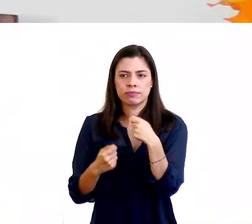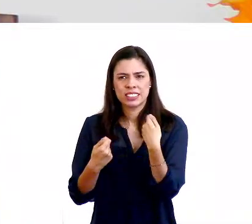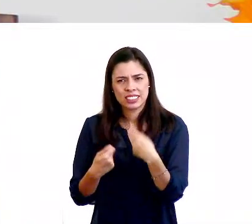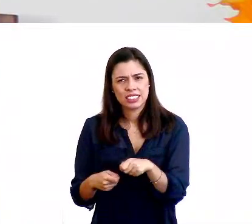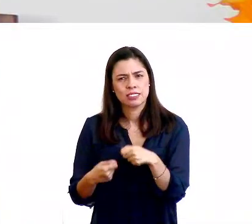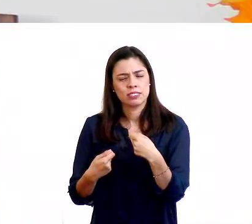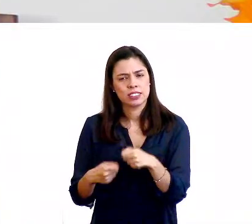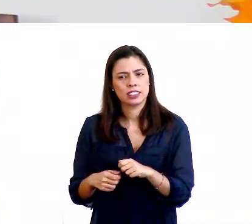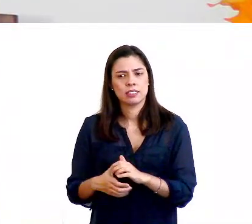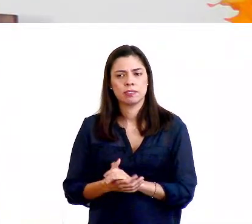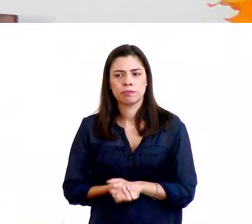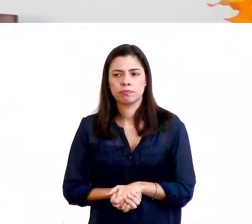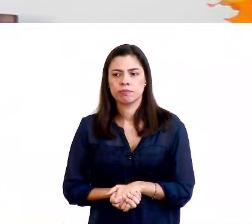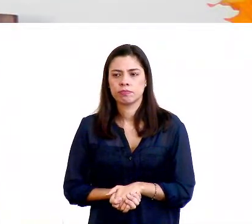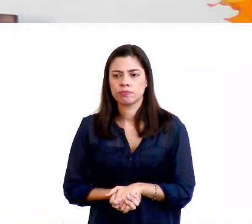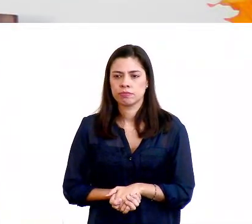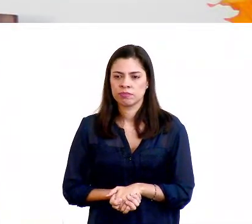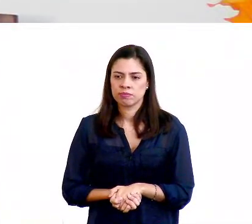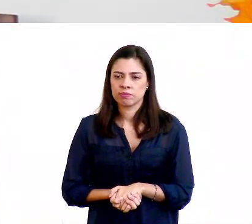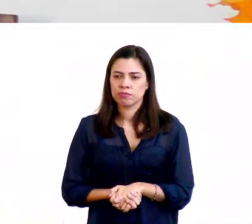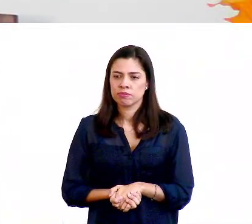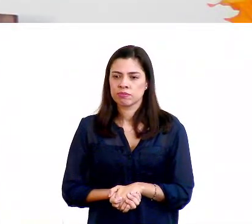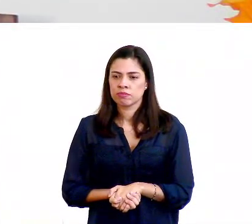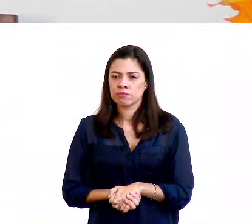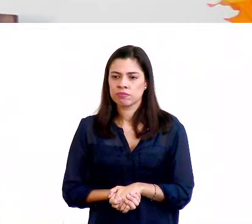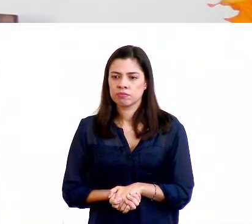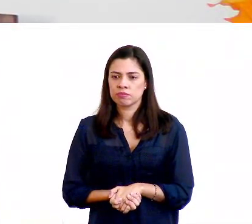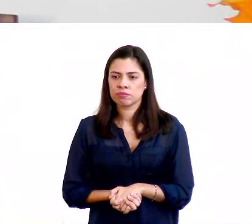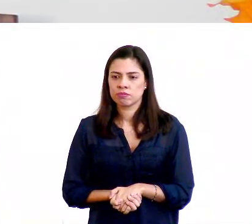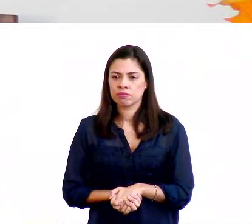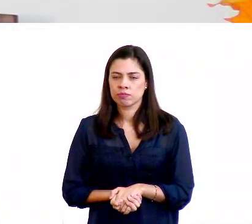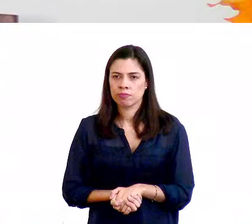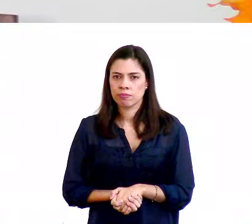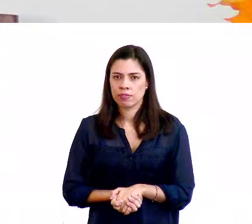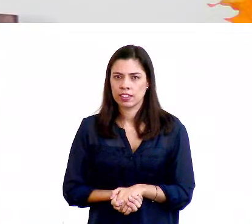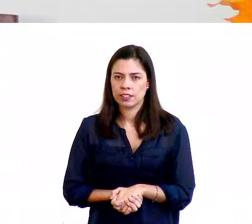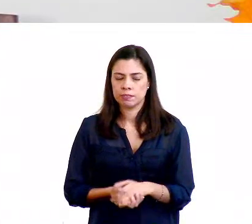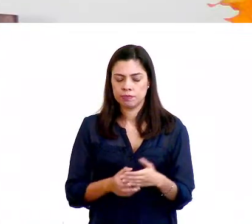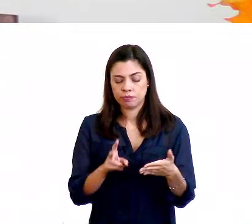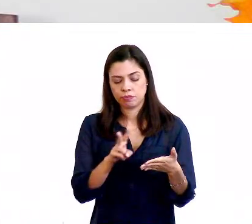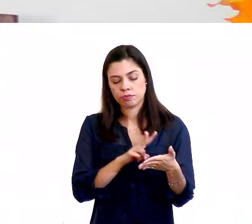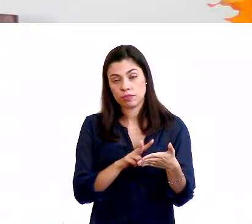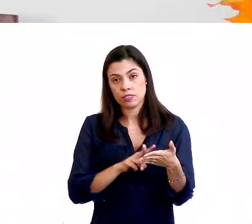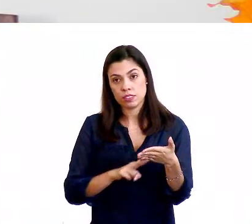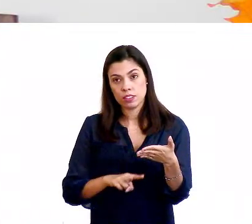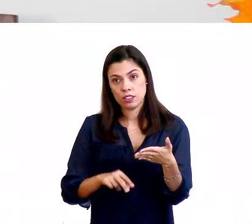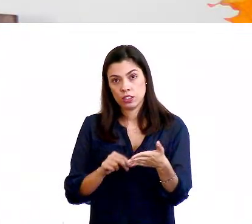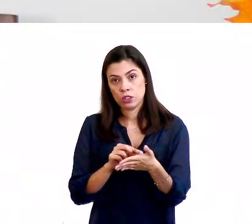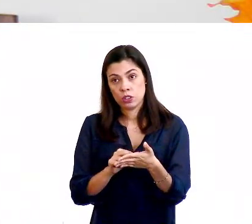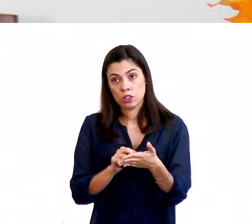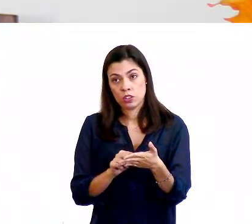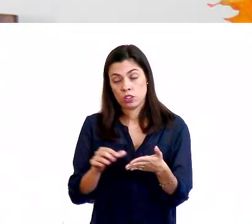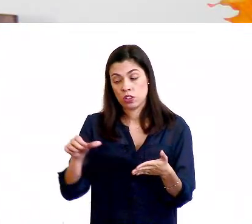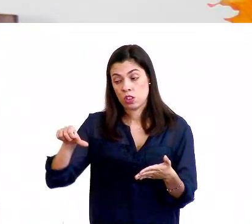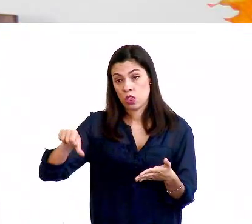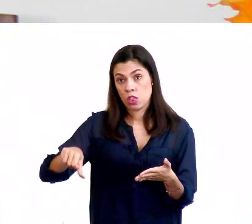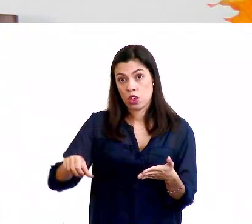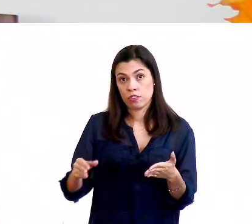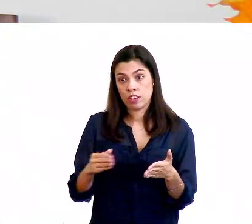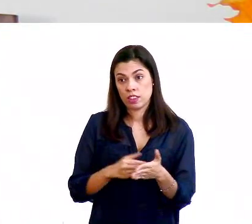Notem as expressões usadas aqui dos versículos 9 até 12. Quanto a vós outros, todavia, ó